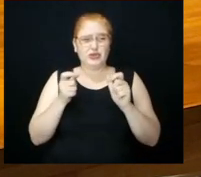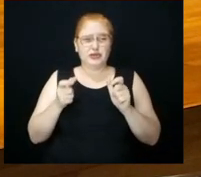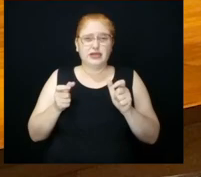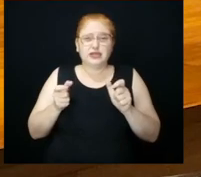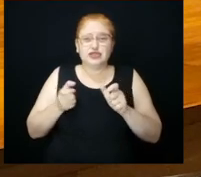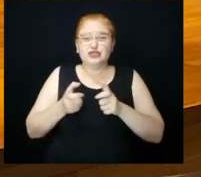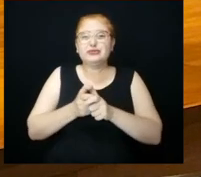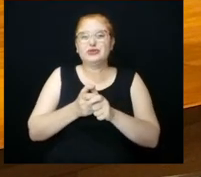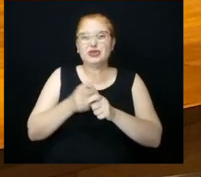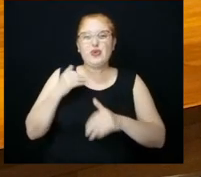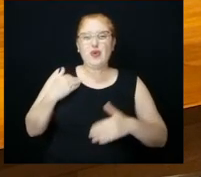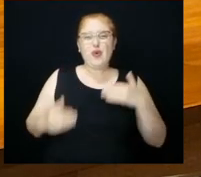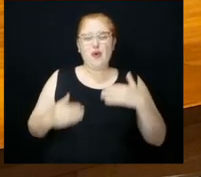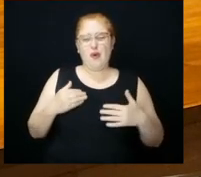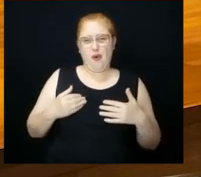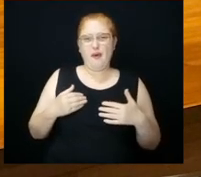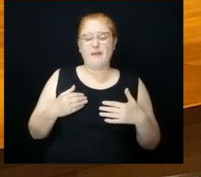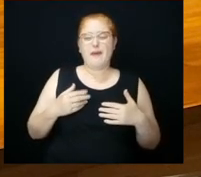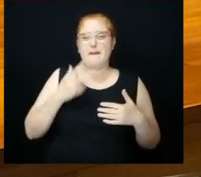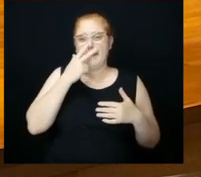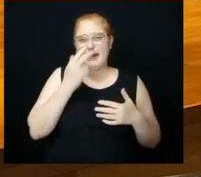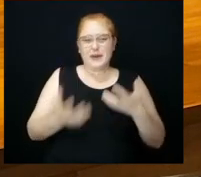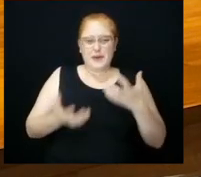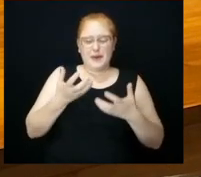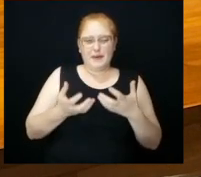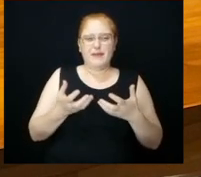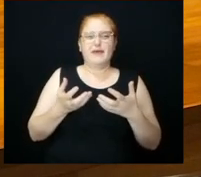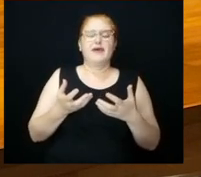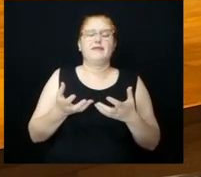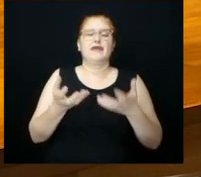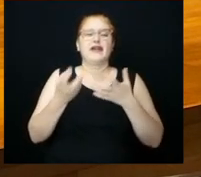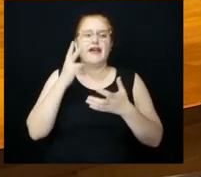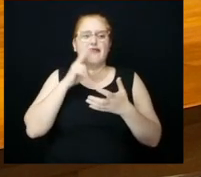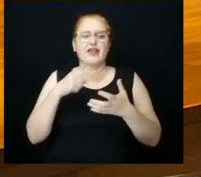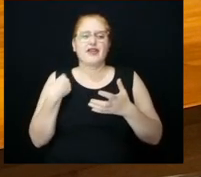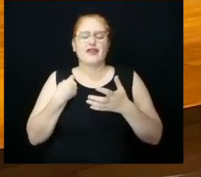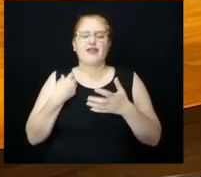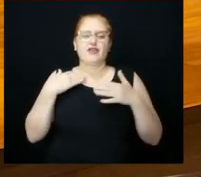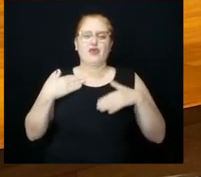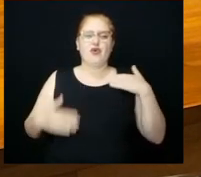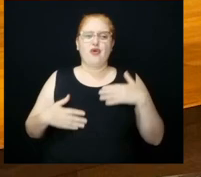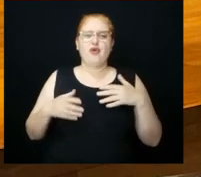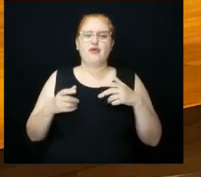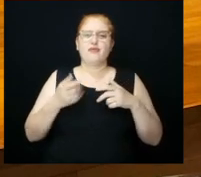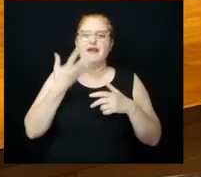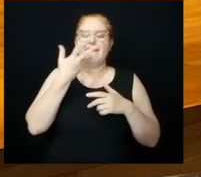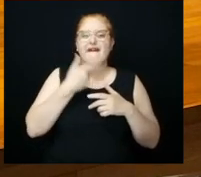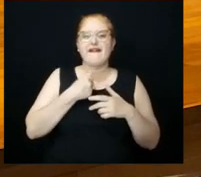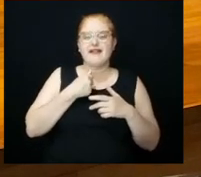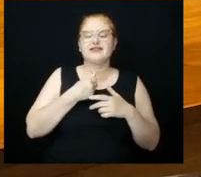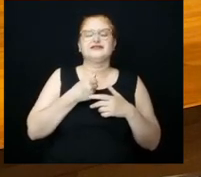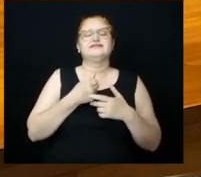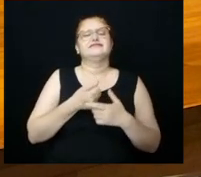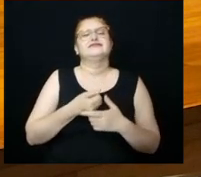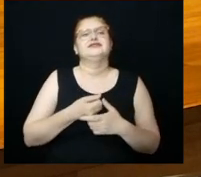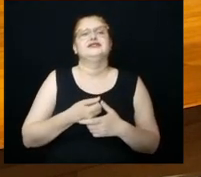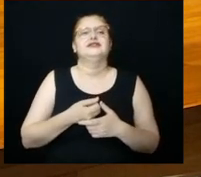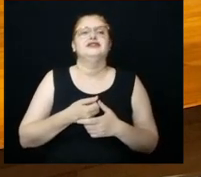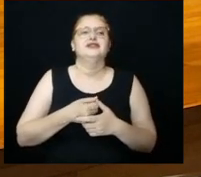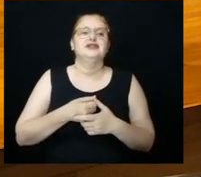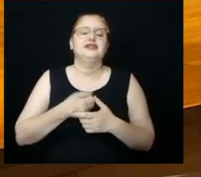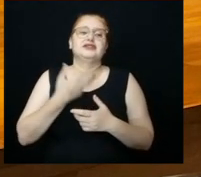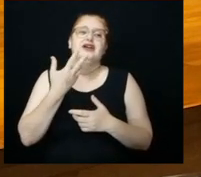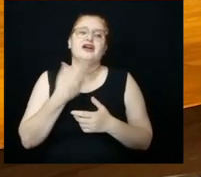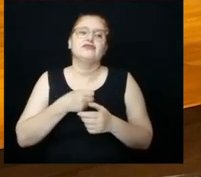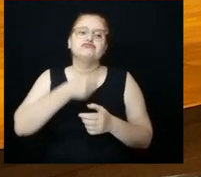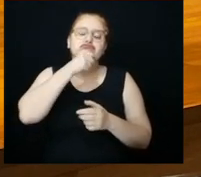pequenitos. Parece o fogo gosta de nos ver crianças. Tuaí se instala no banco traseiro, onde o fogo não